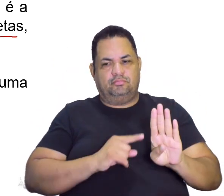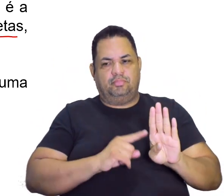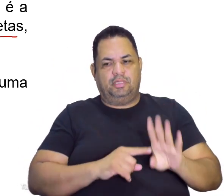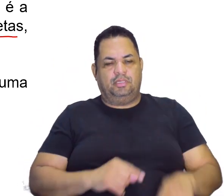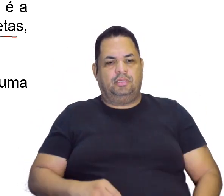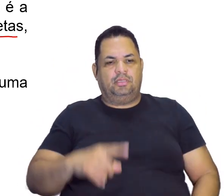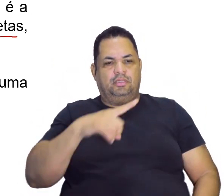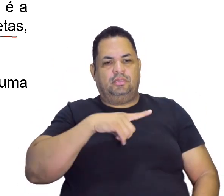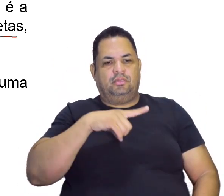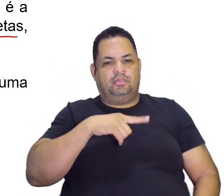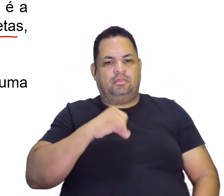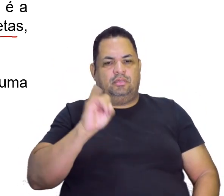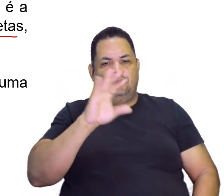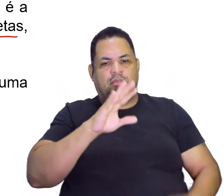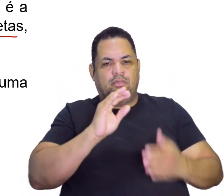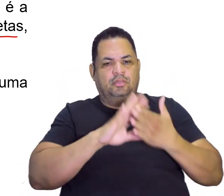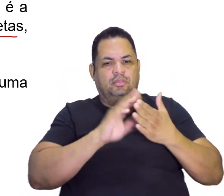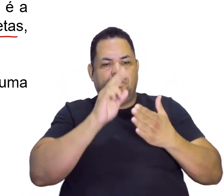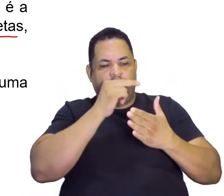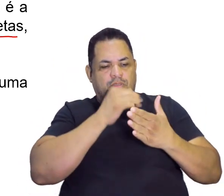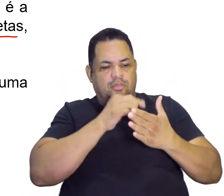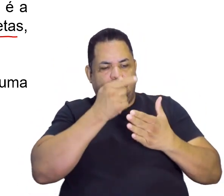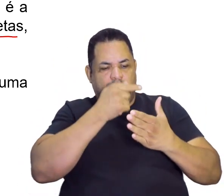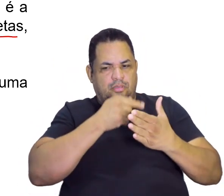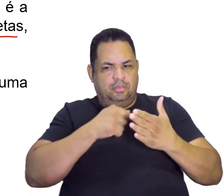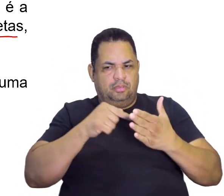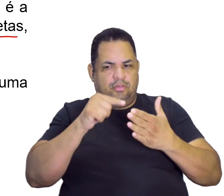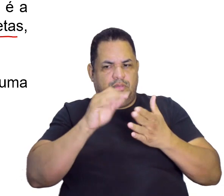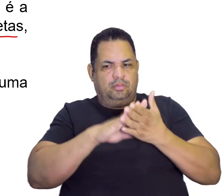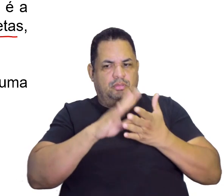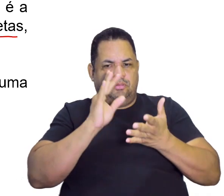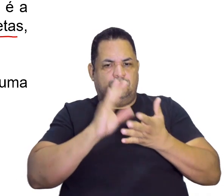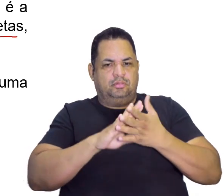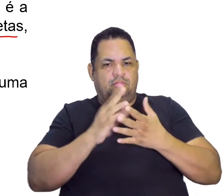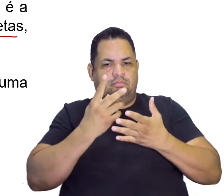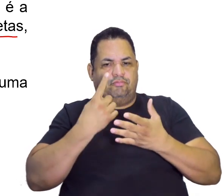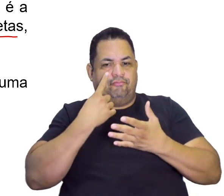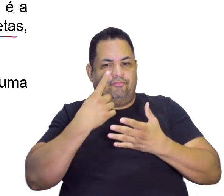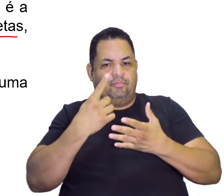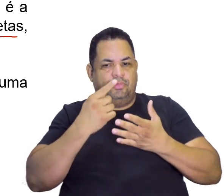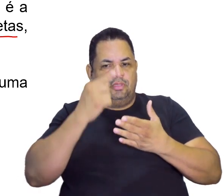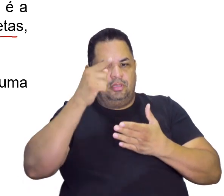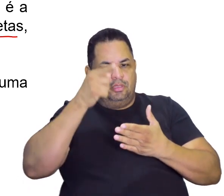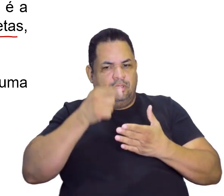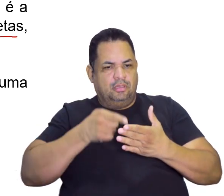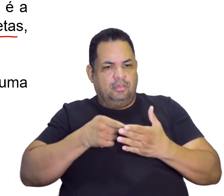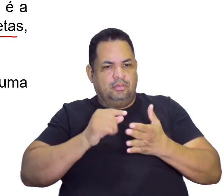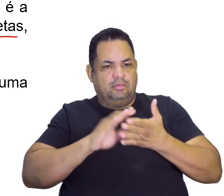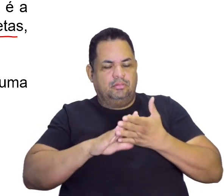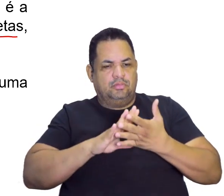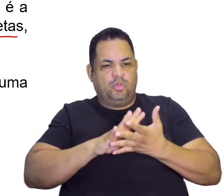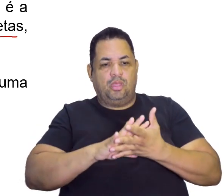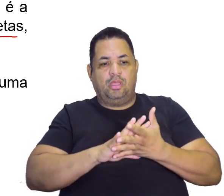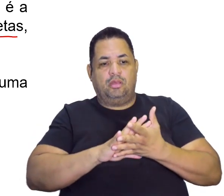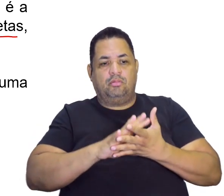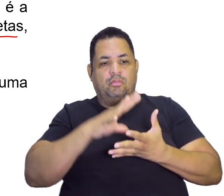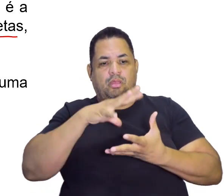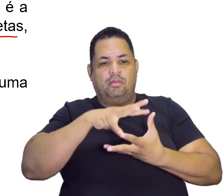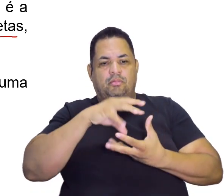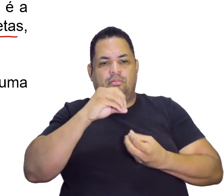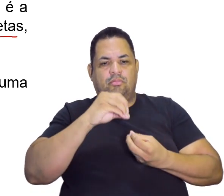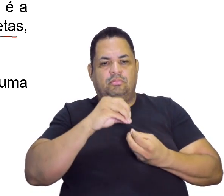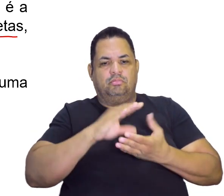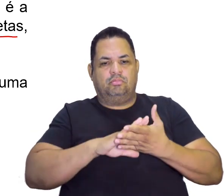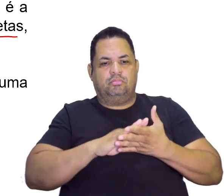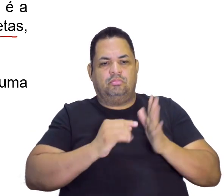figuras devem ter contornos nítidos, pois a linha não é uma abstração